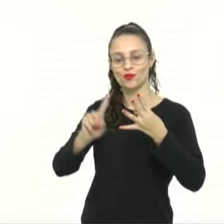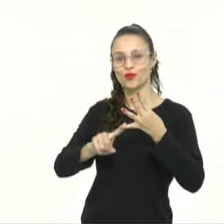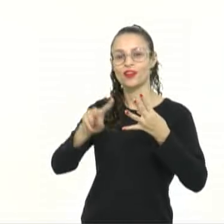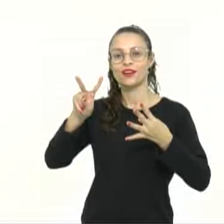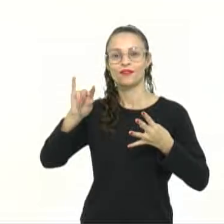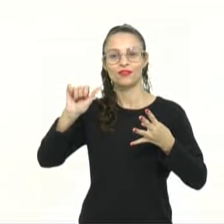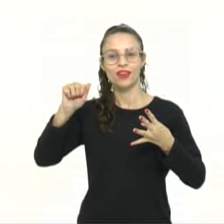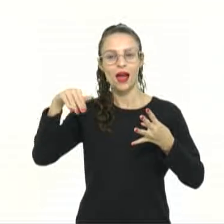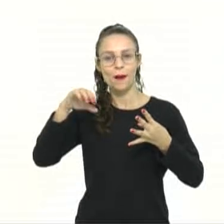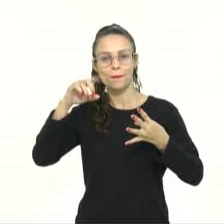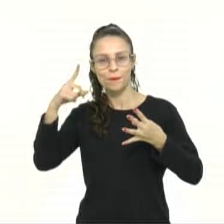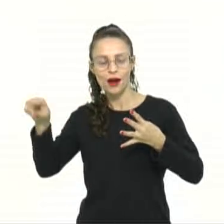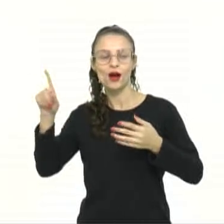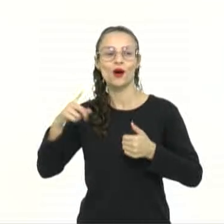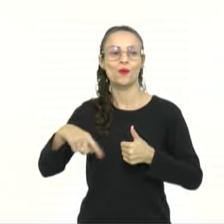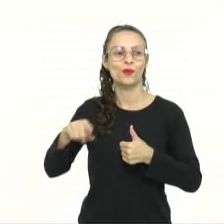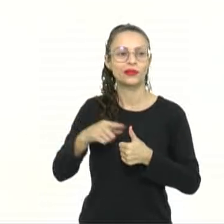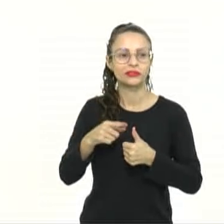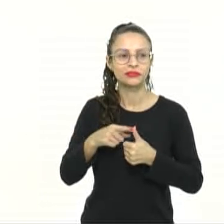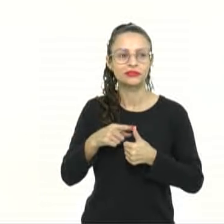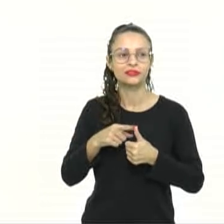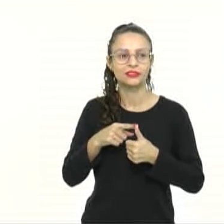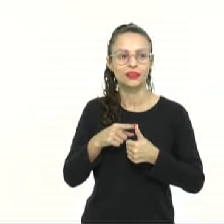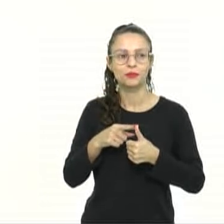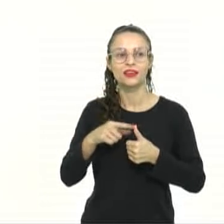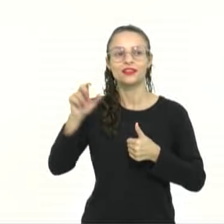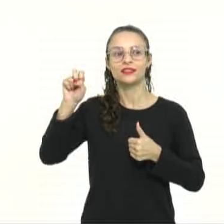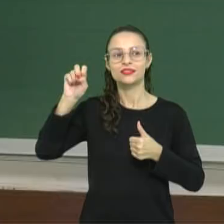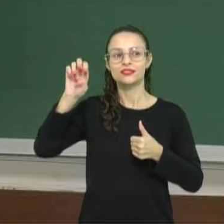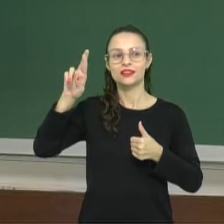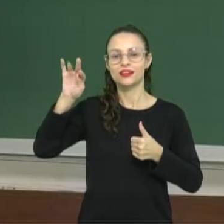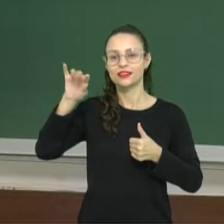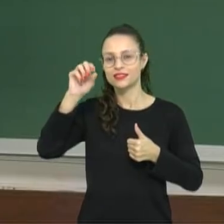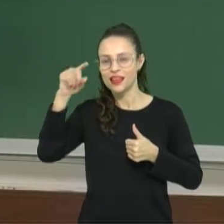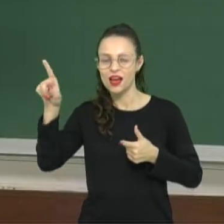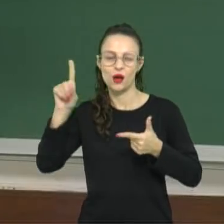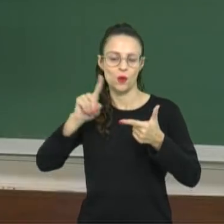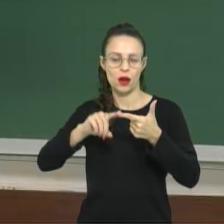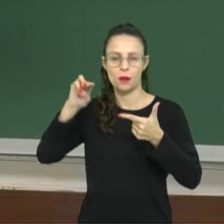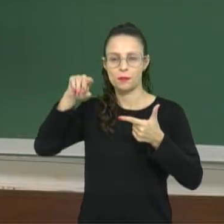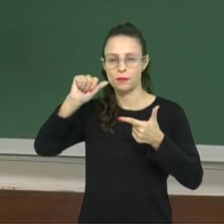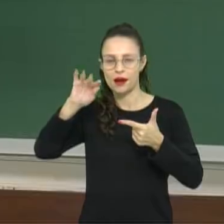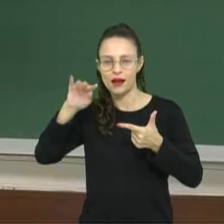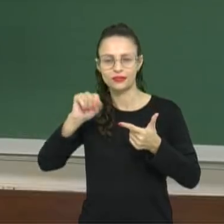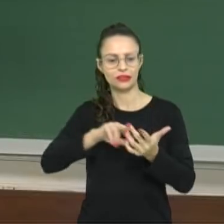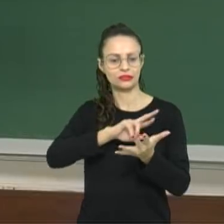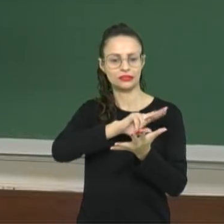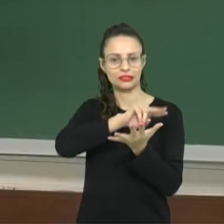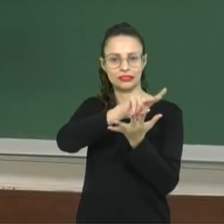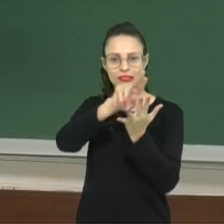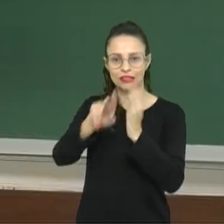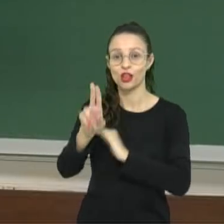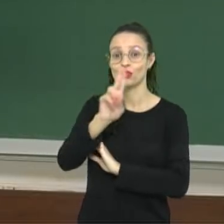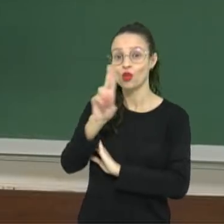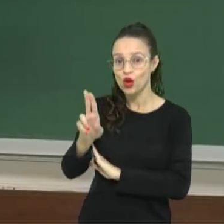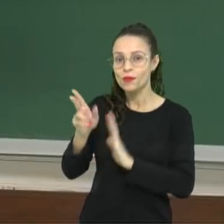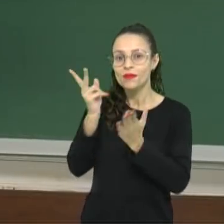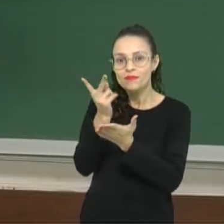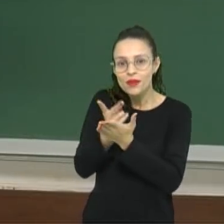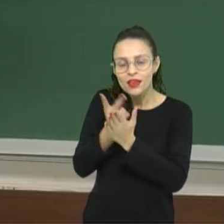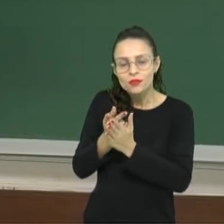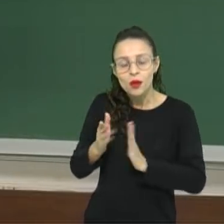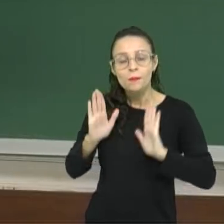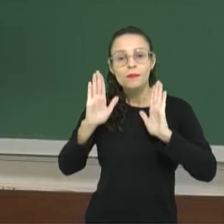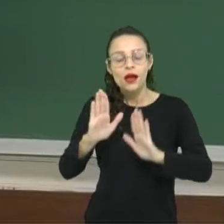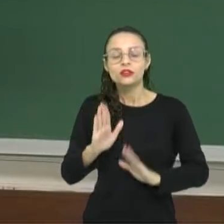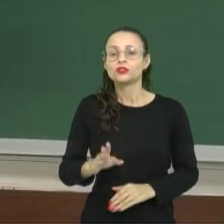Viamão-Sorocaba, alguns chamavam também de Estrada do Sertão, Estrada da Mata, então vários nomes eram dados. Mas qual o